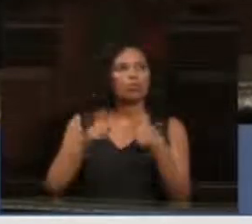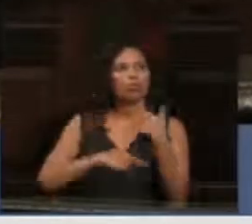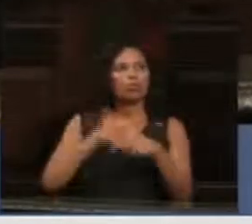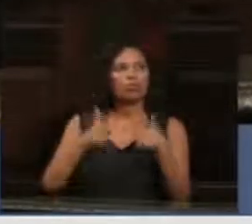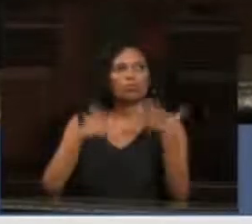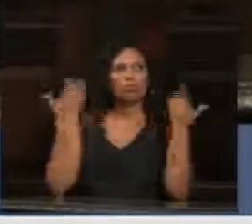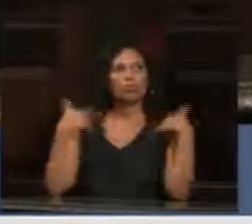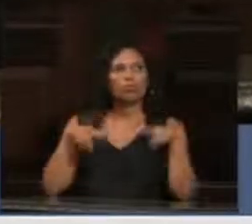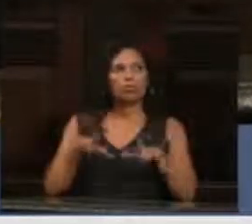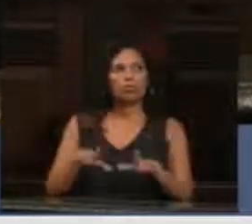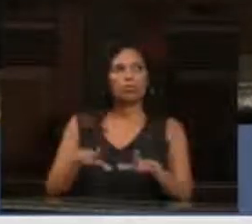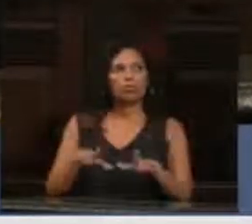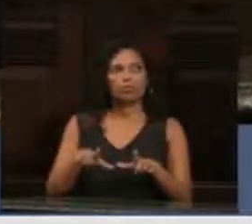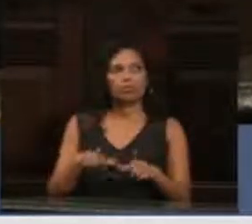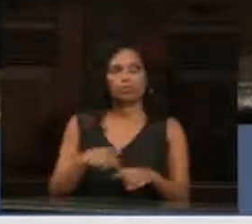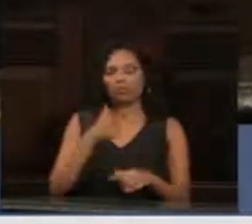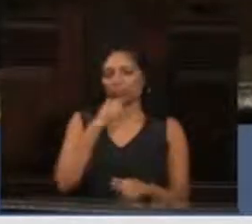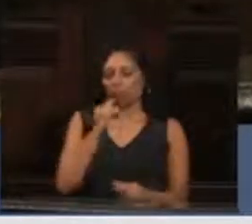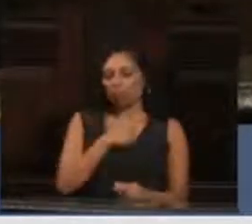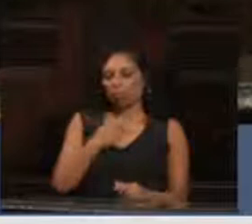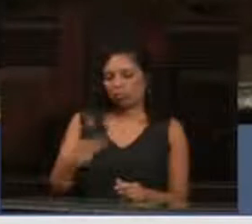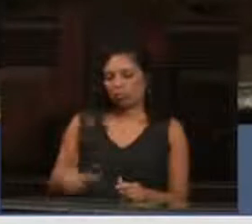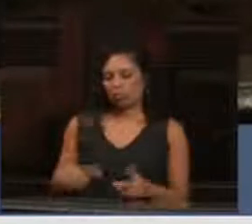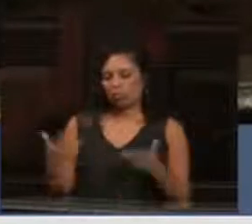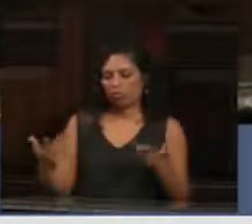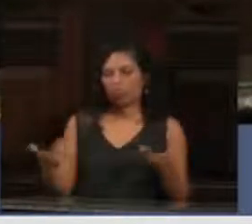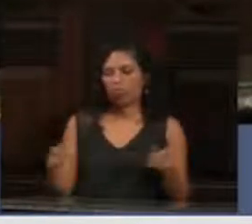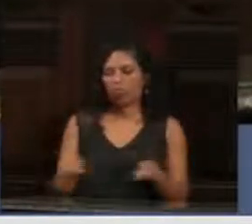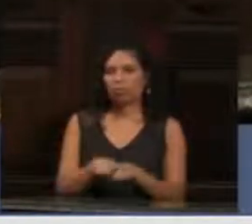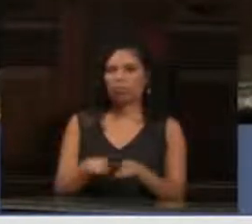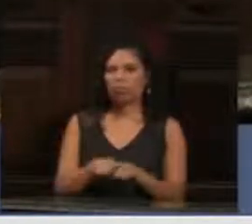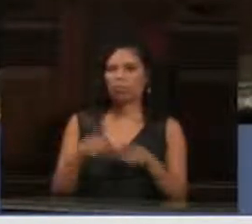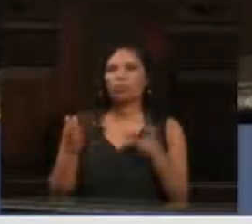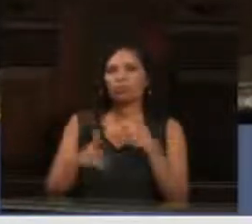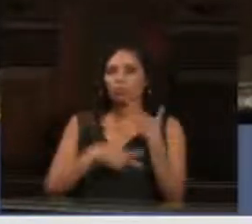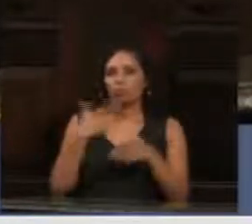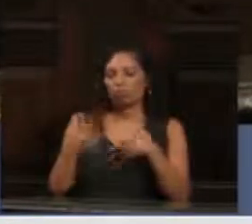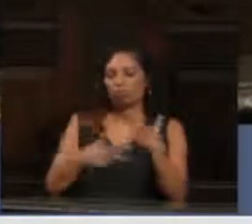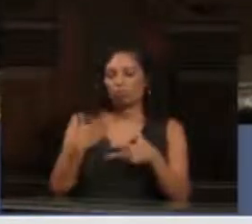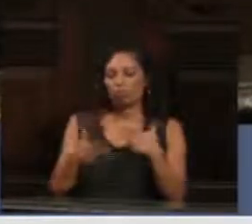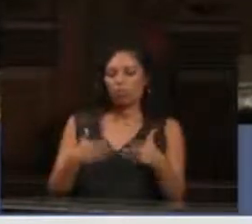Alerj. Senhor presidente, eu também quero repercutir